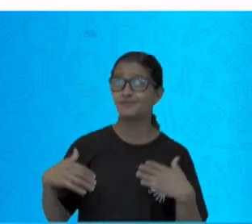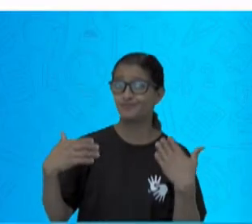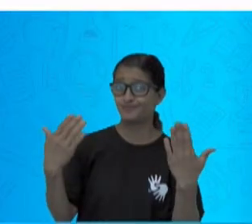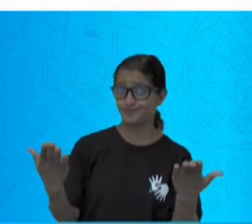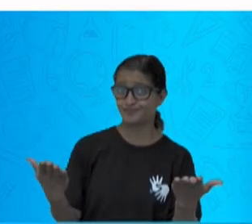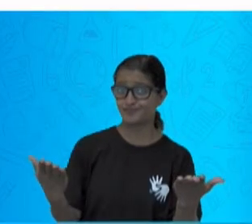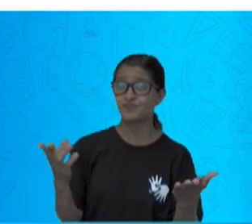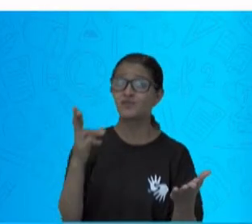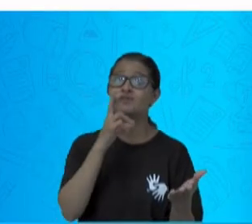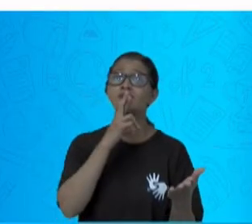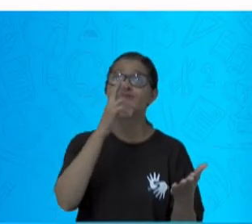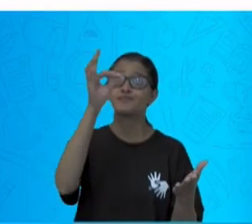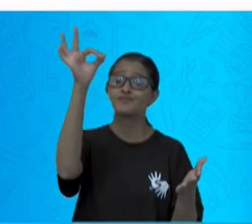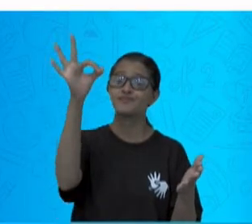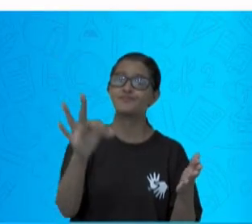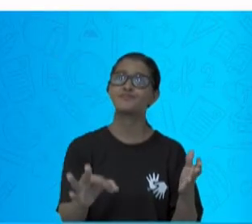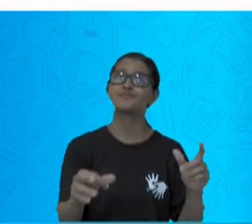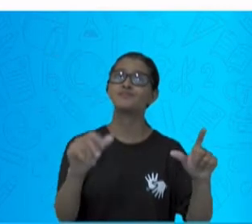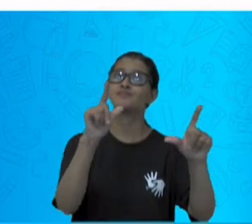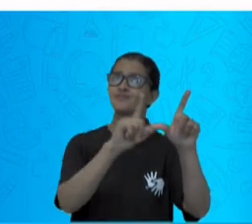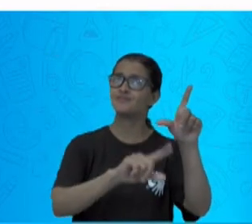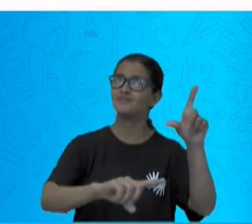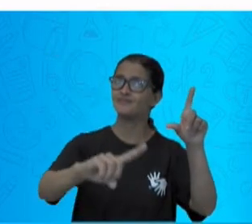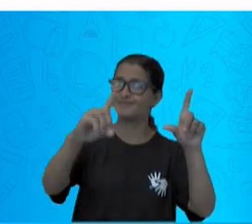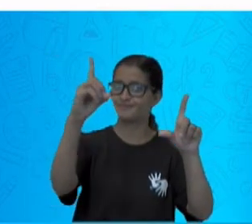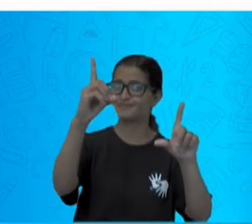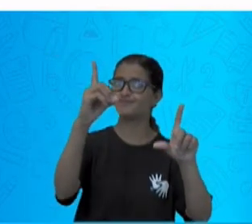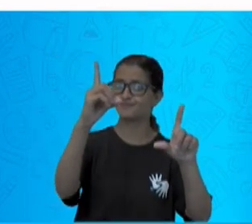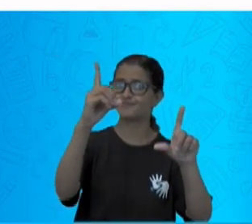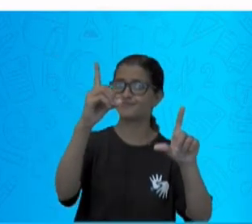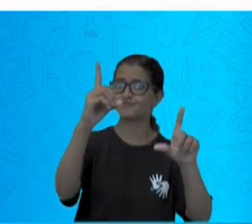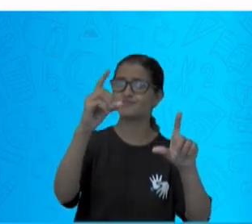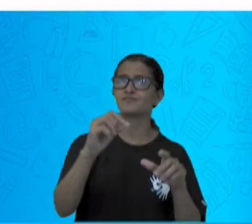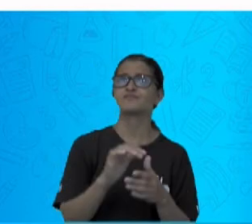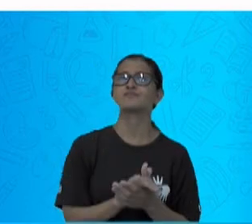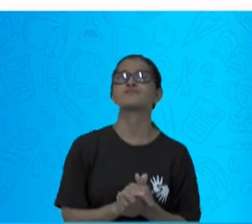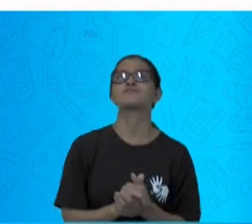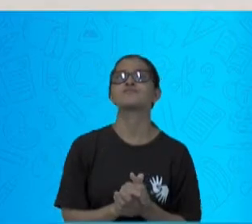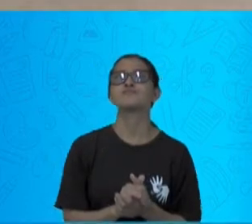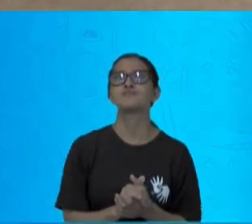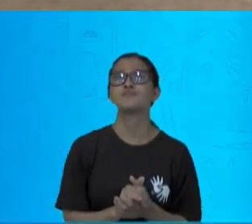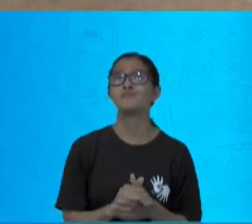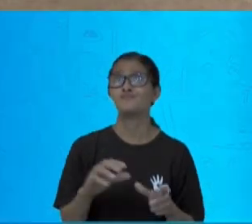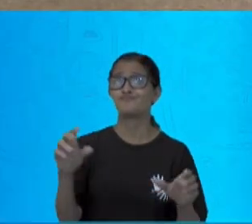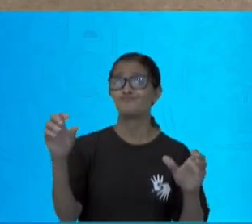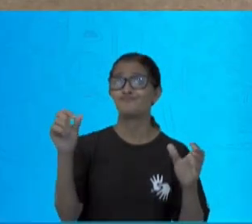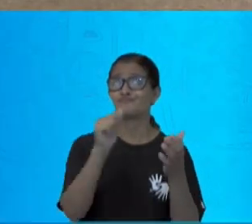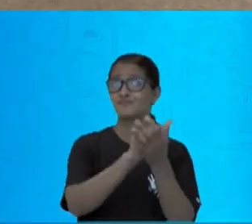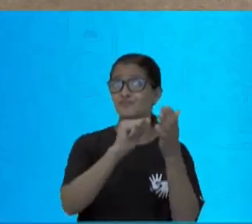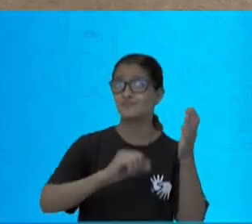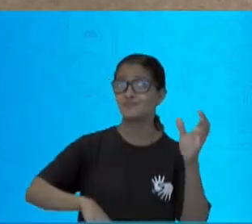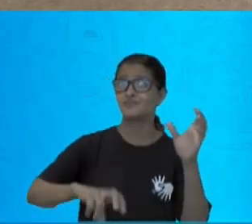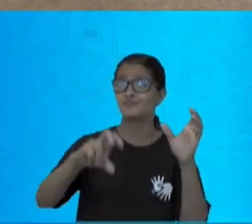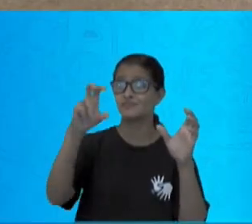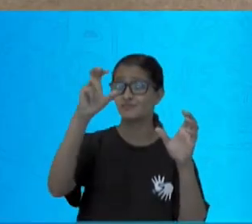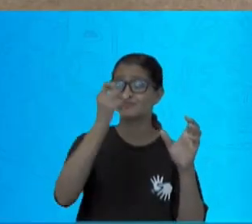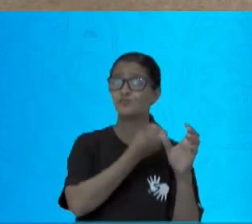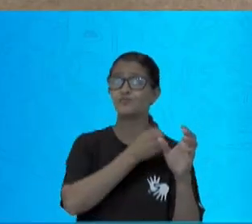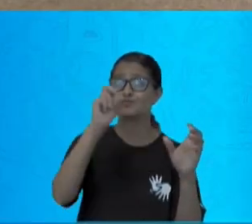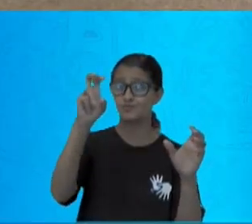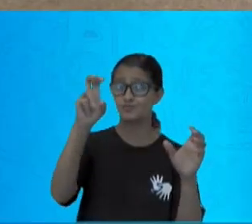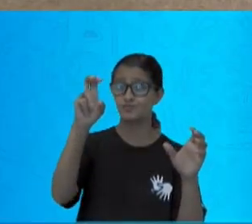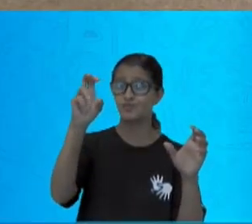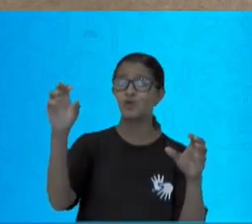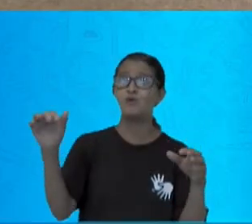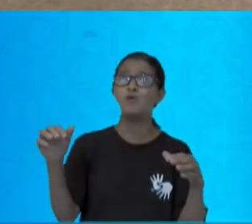1728. Então a resposta correta é a letra D. Questão número 5. Calcule o valor